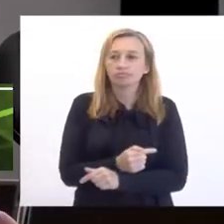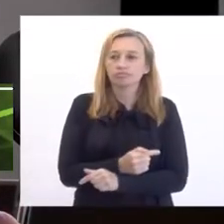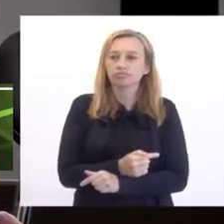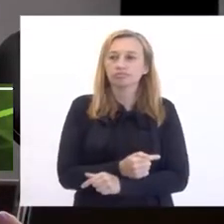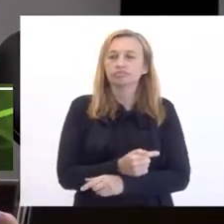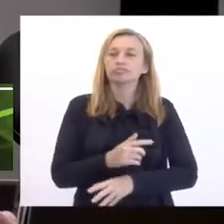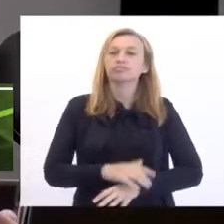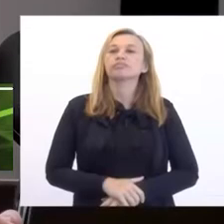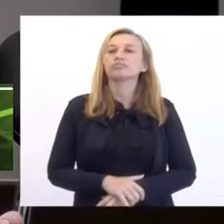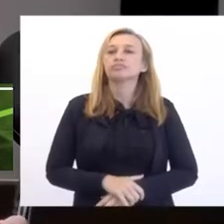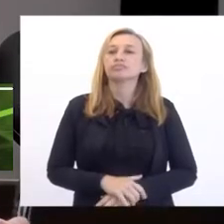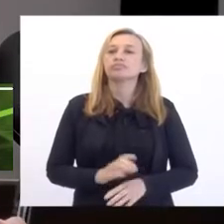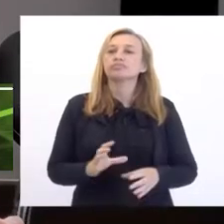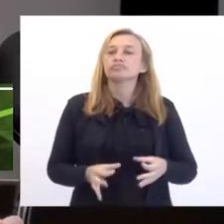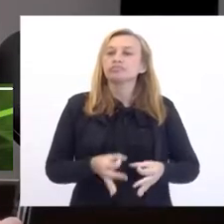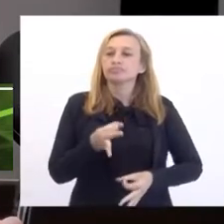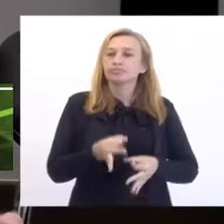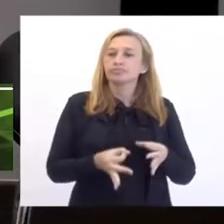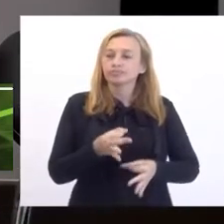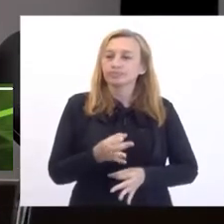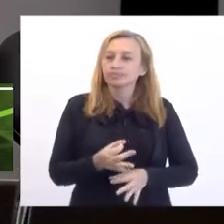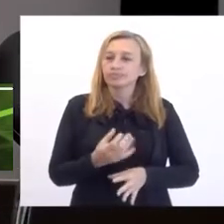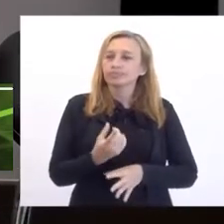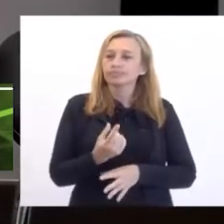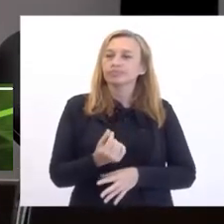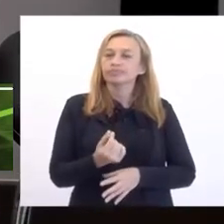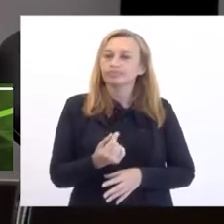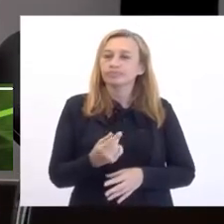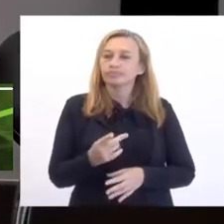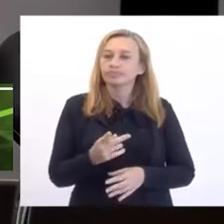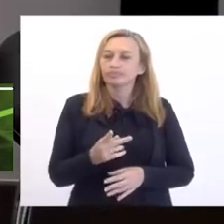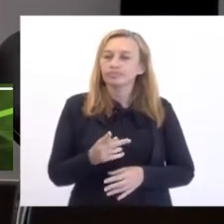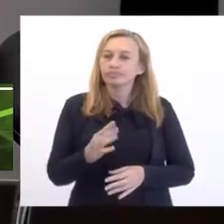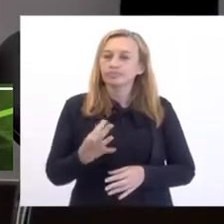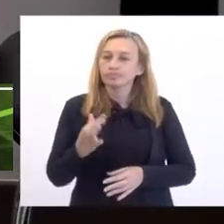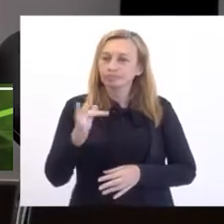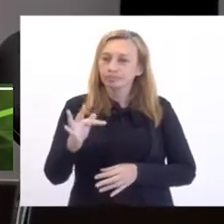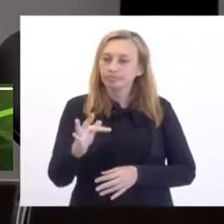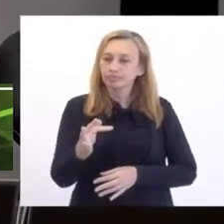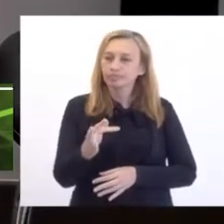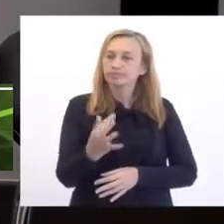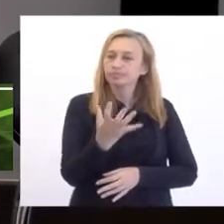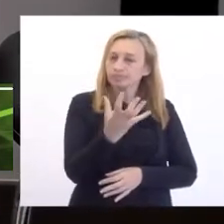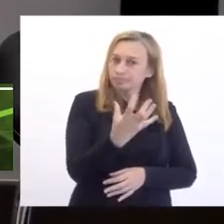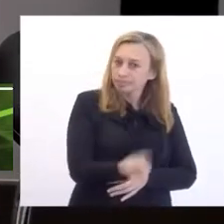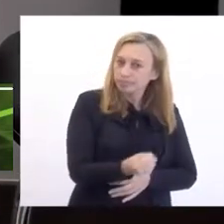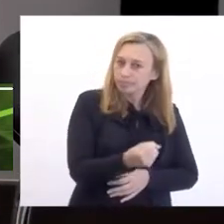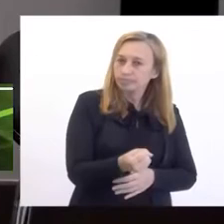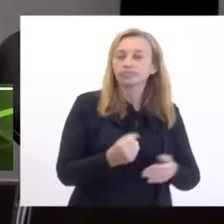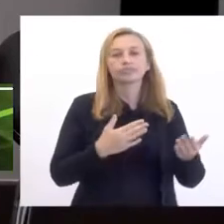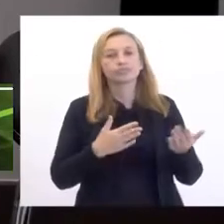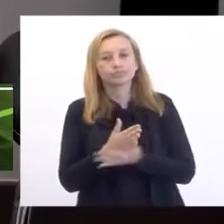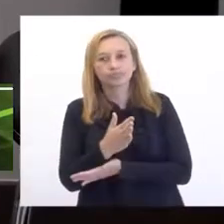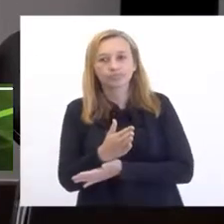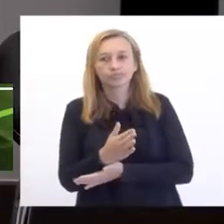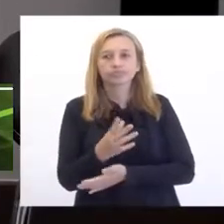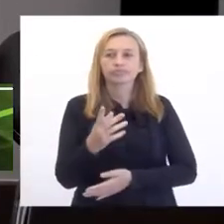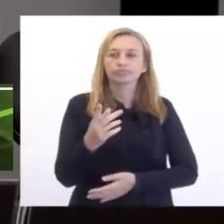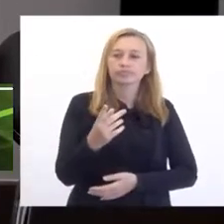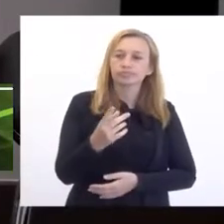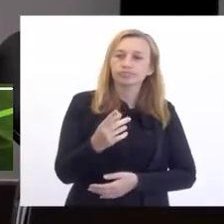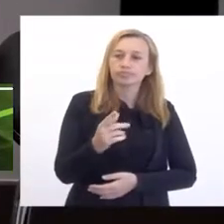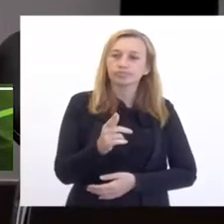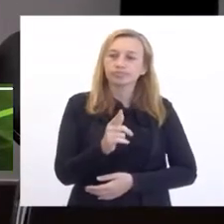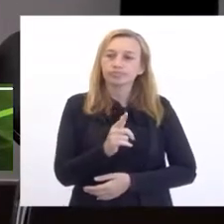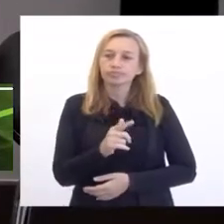corpo instrutivo do tribunal, opinando pela emissão do parecer prévio favorável à aprovação das contas do chefe